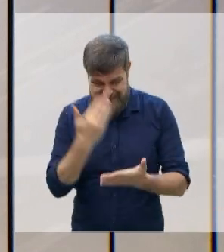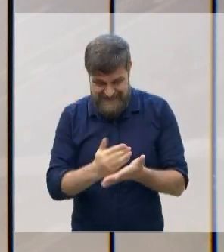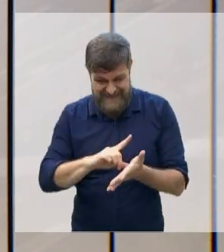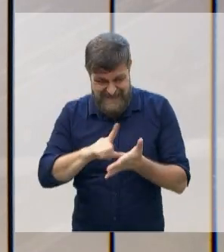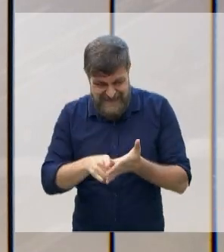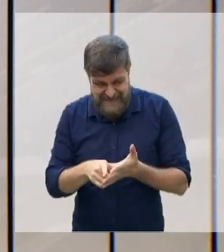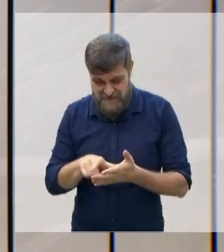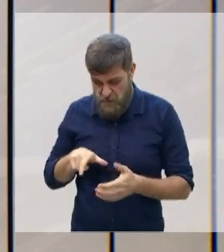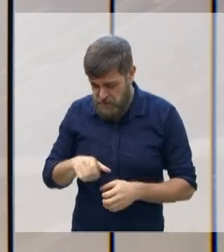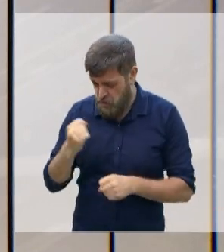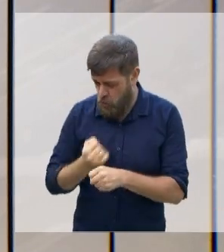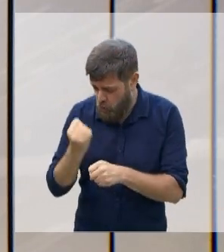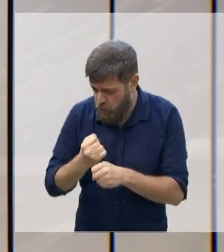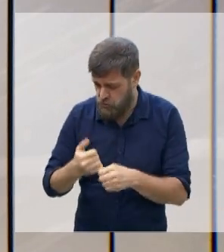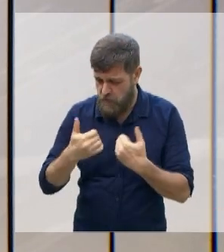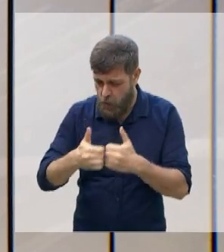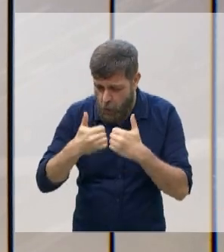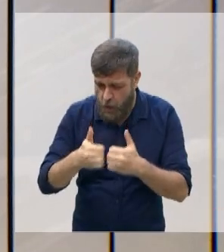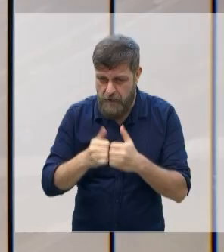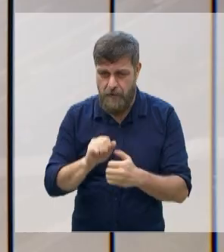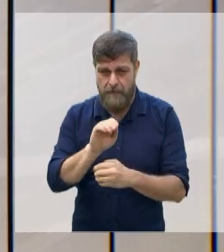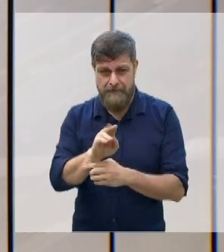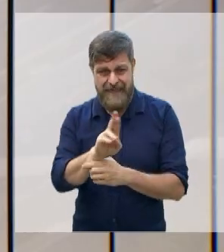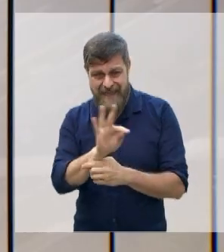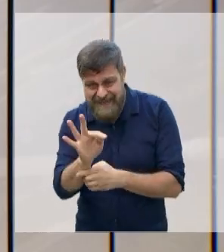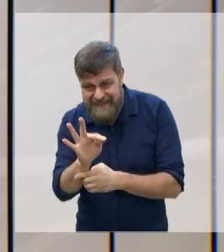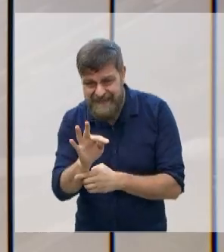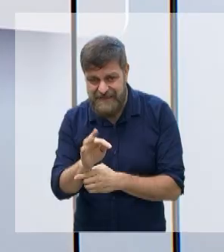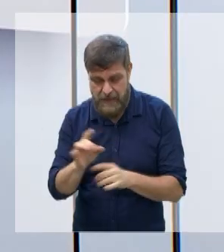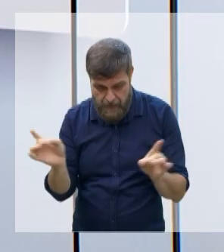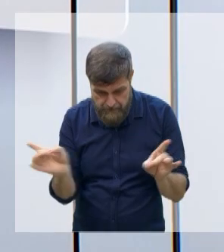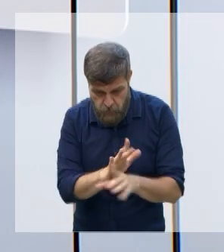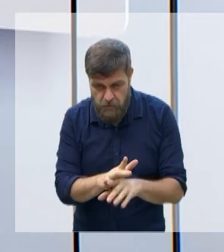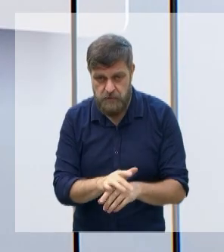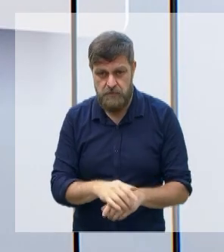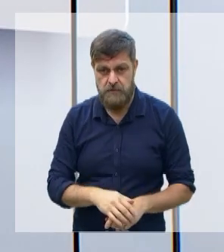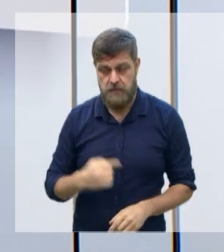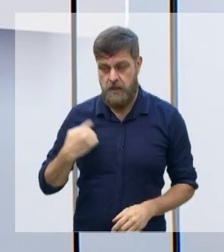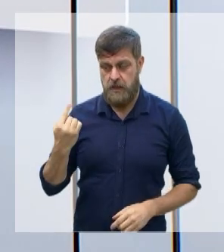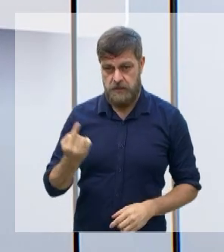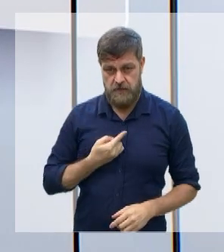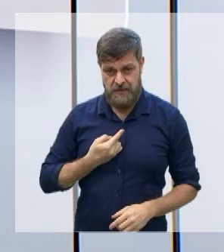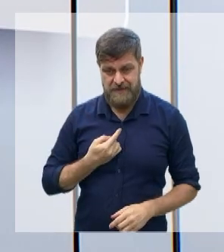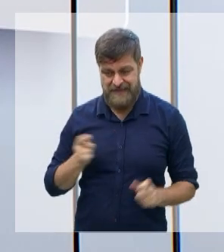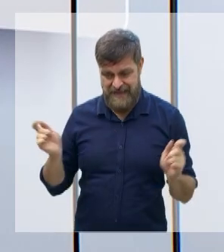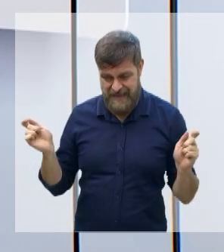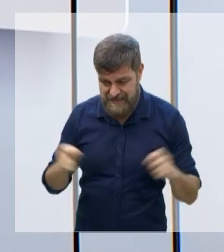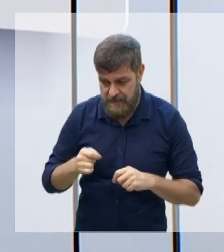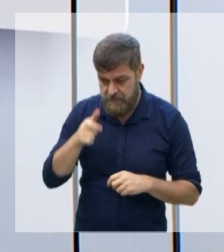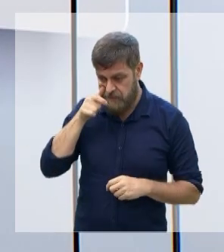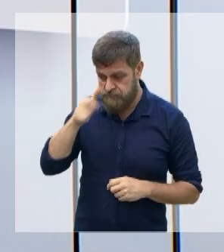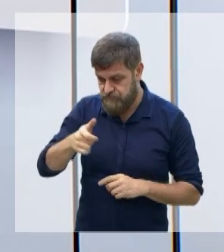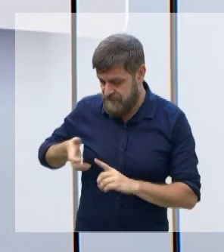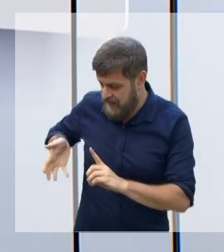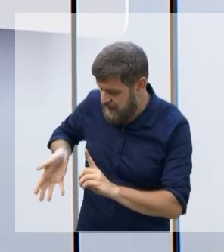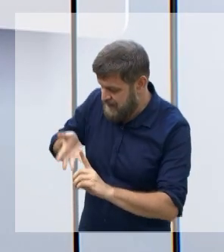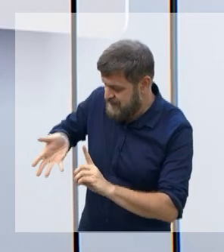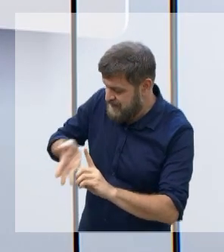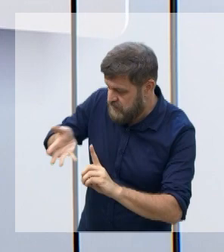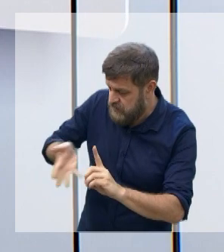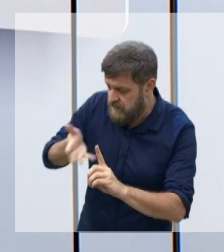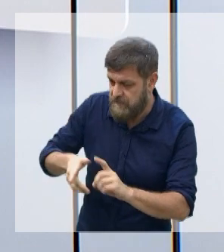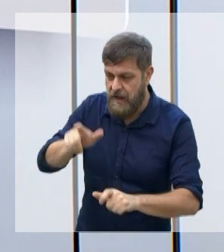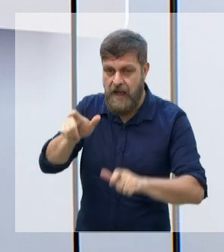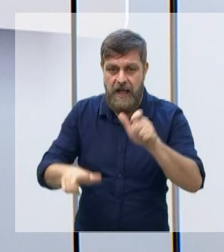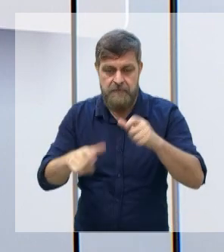obra terminada com toda essa agilidade pode nós vamos poder enfim ter esse indicativo de que as pessoas